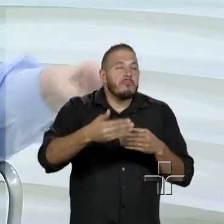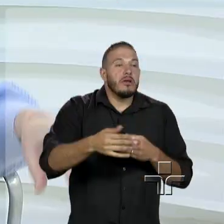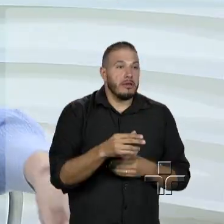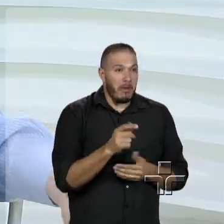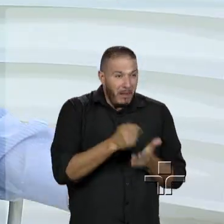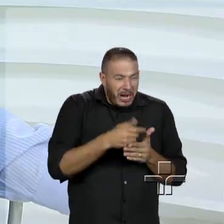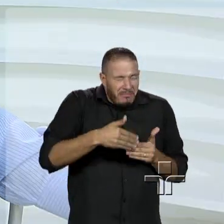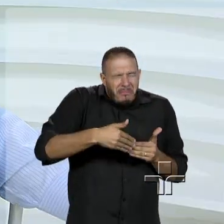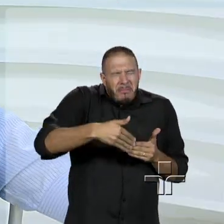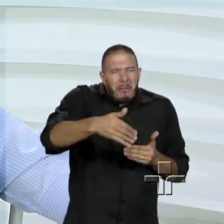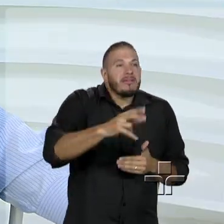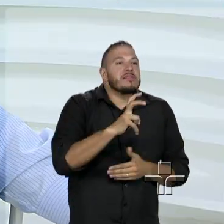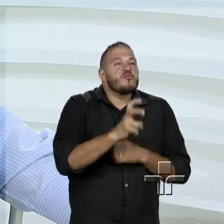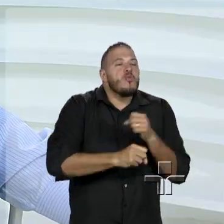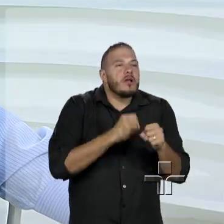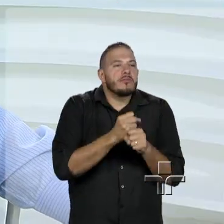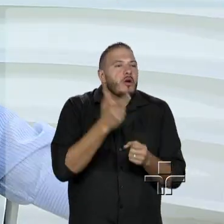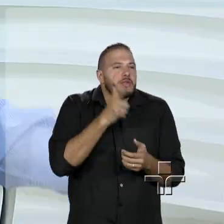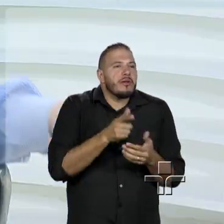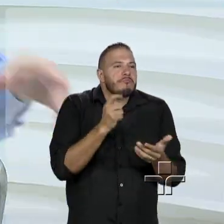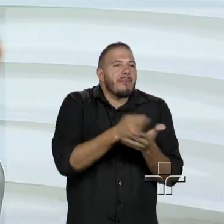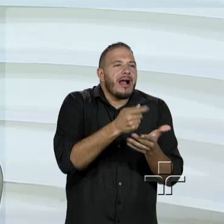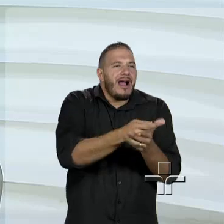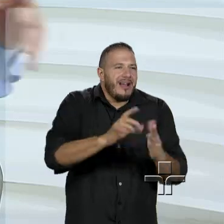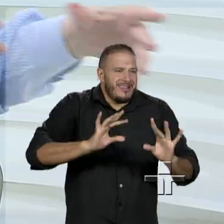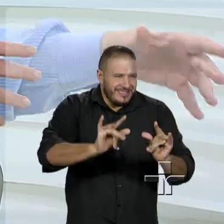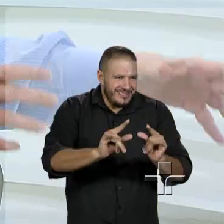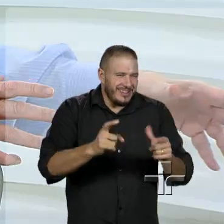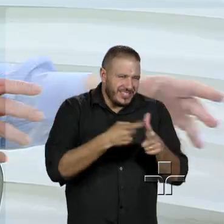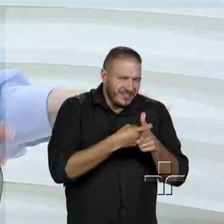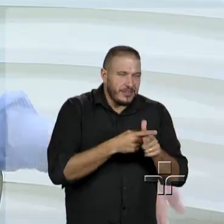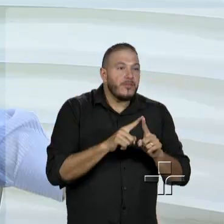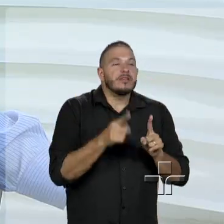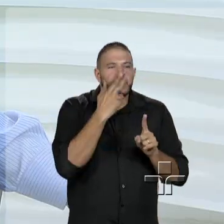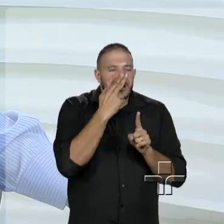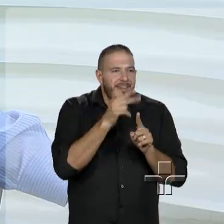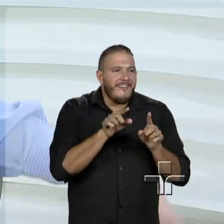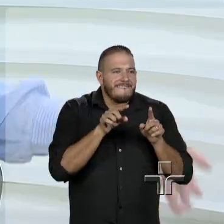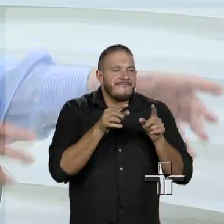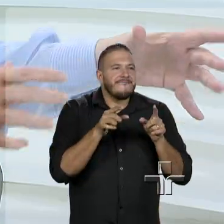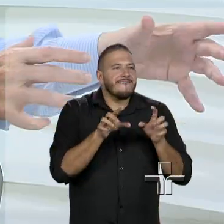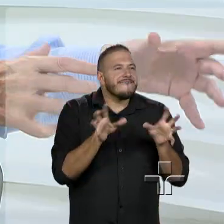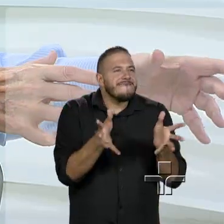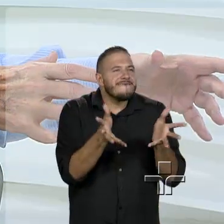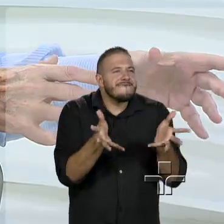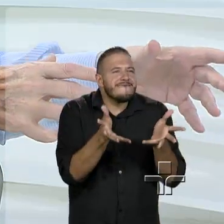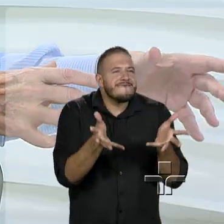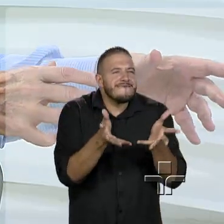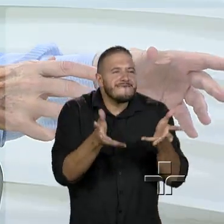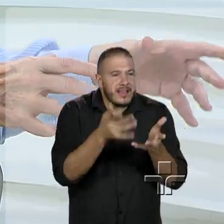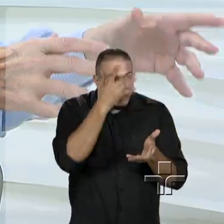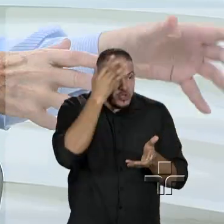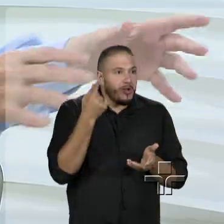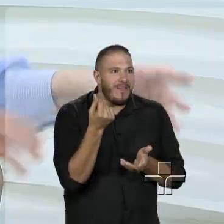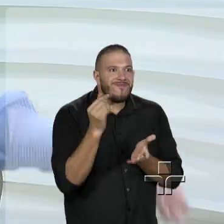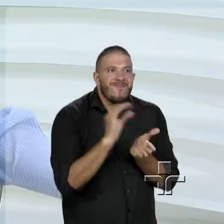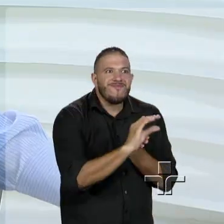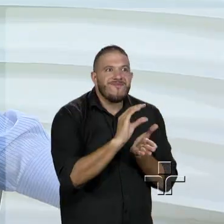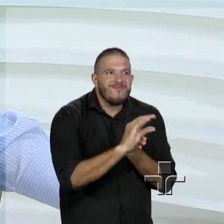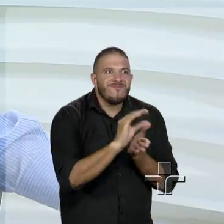pagar. Você induziu as pessoas a colocarem seus recursos no